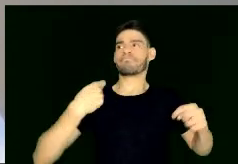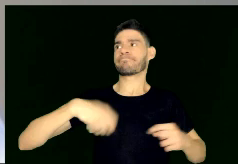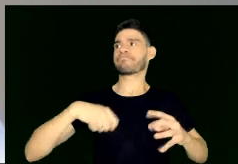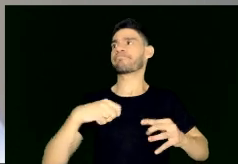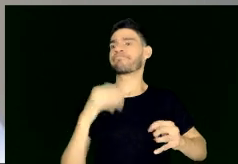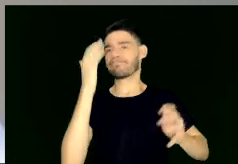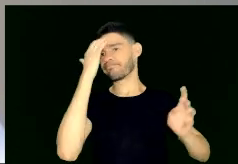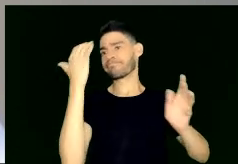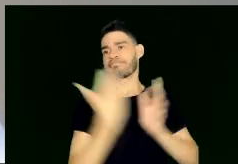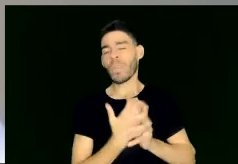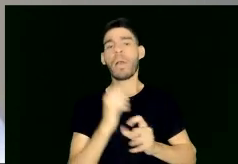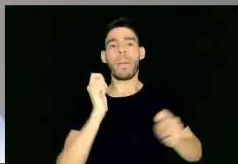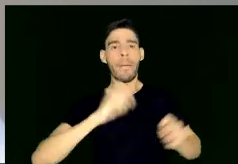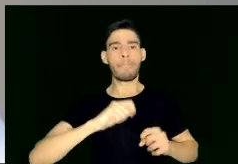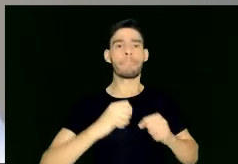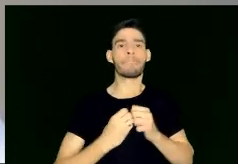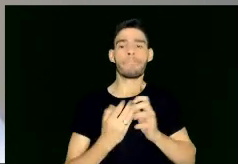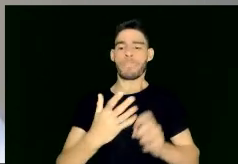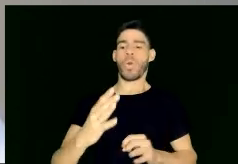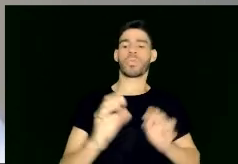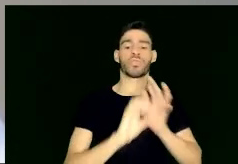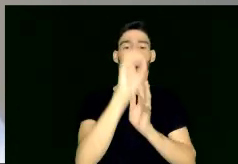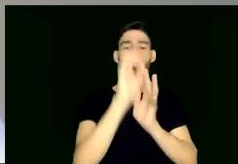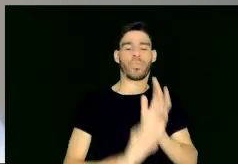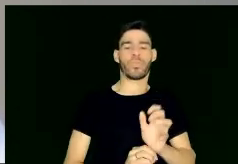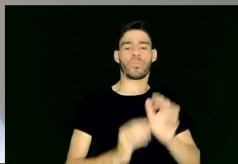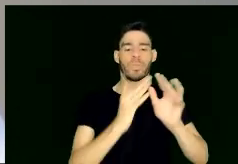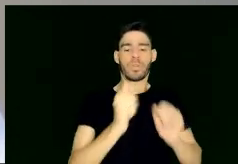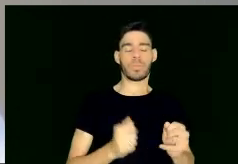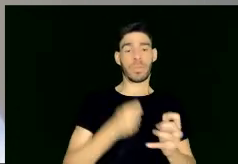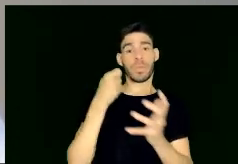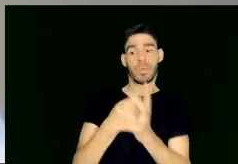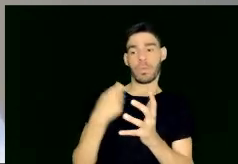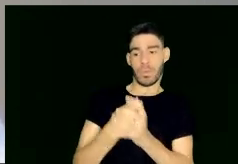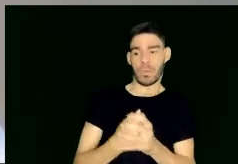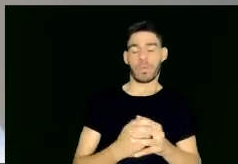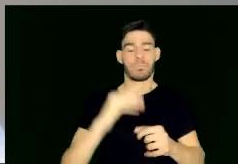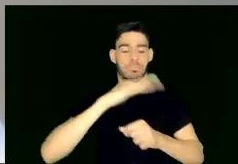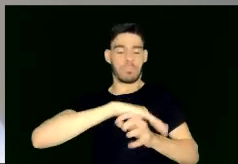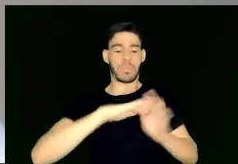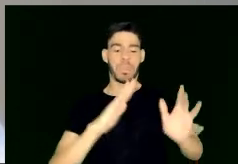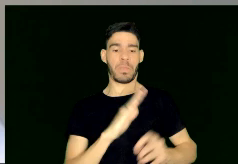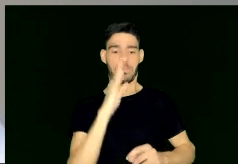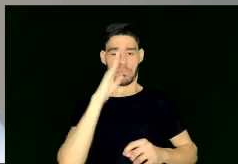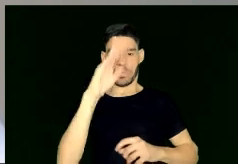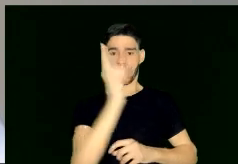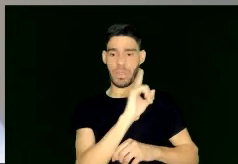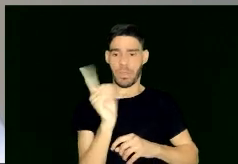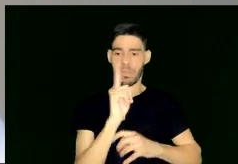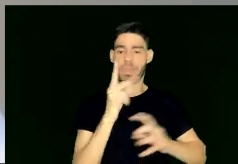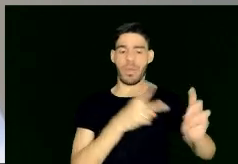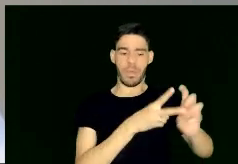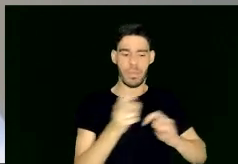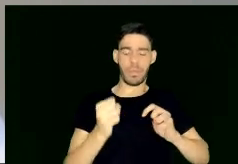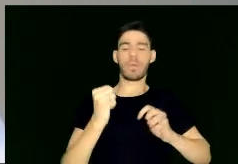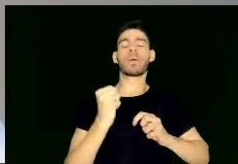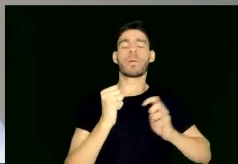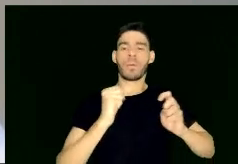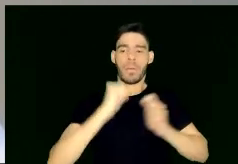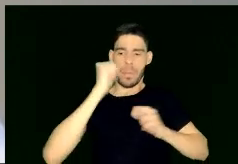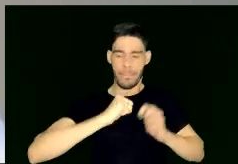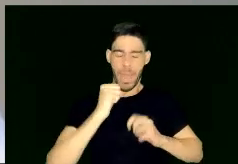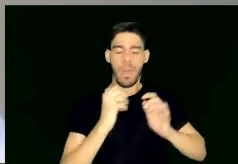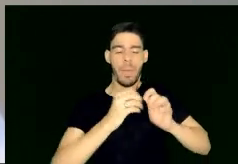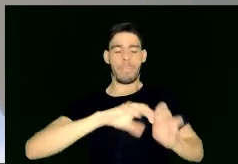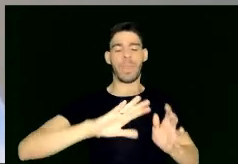não atenda a essa necessidade, poderá ser concedida de ofício licença compulsória, temporária e não exclusiva, para exploração